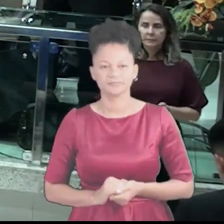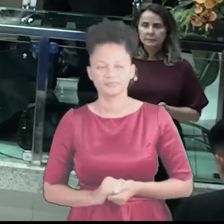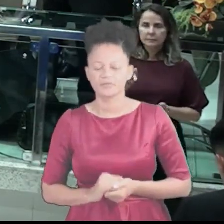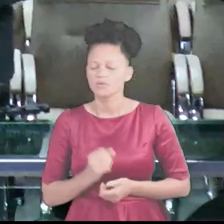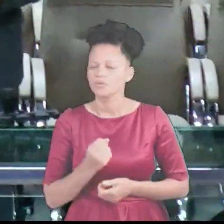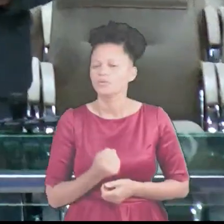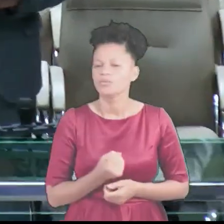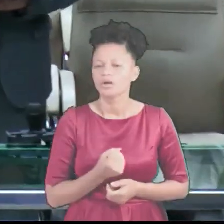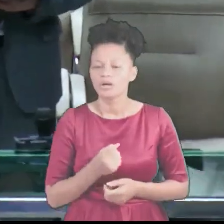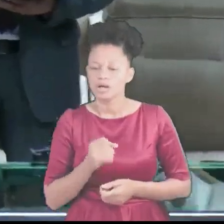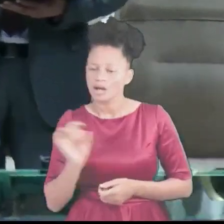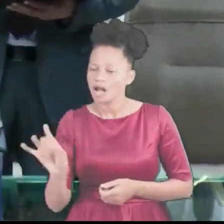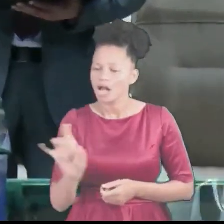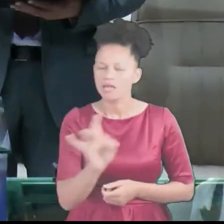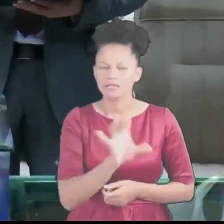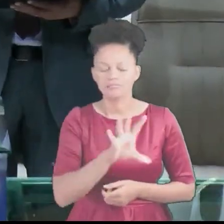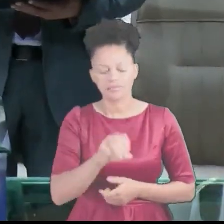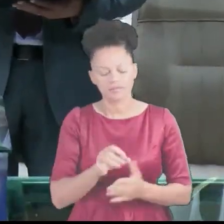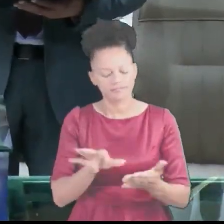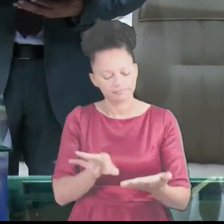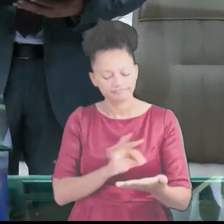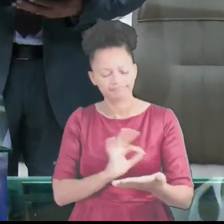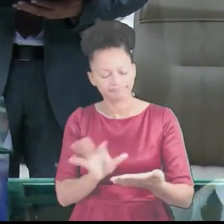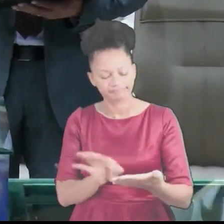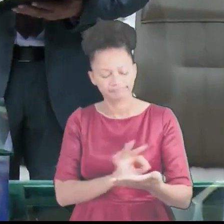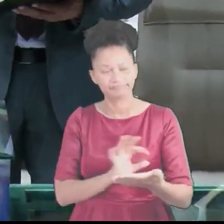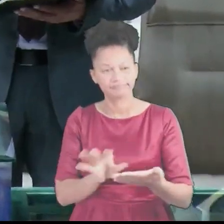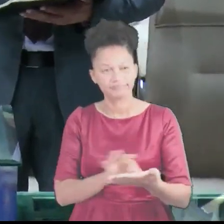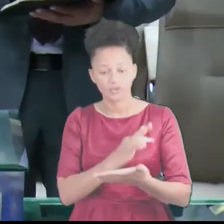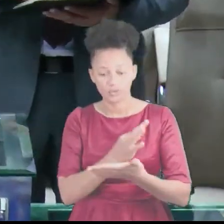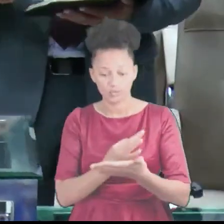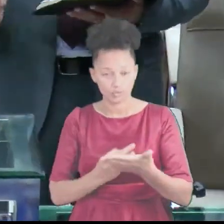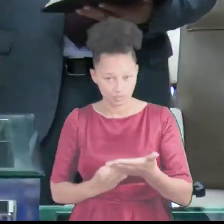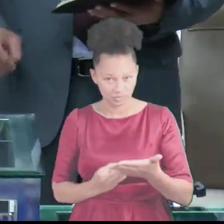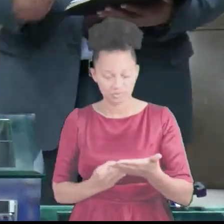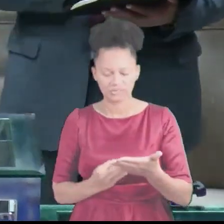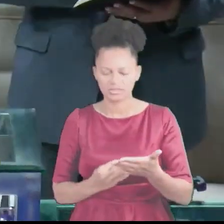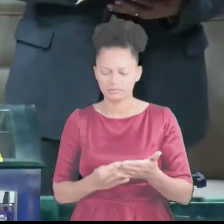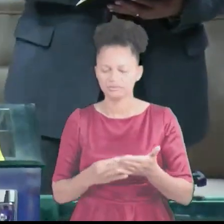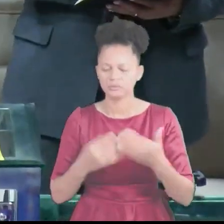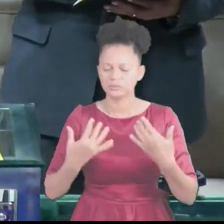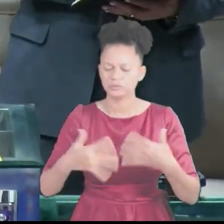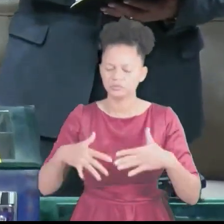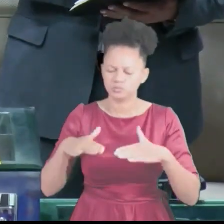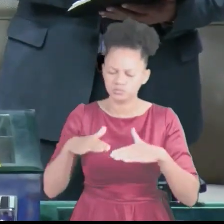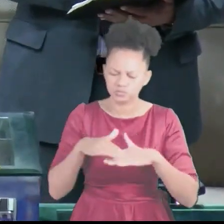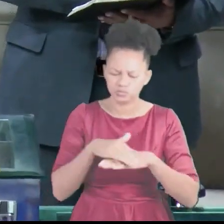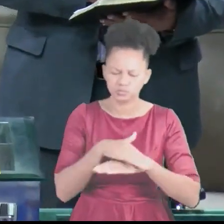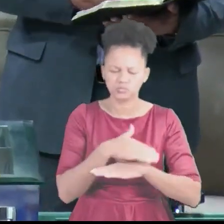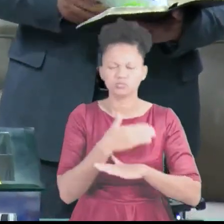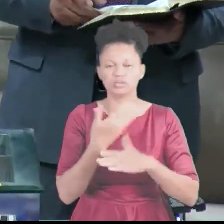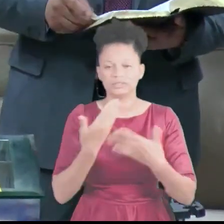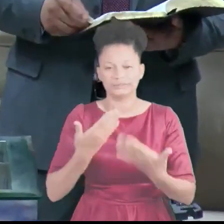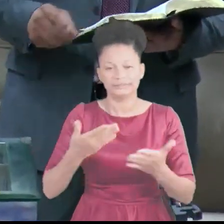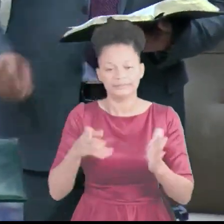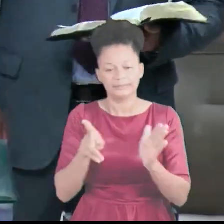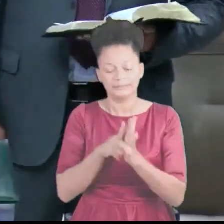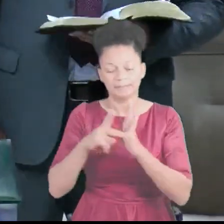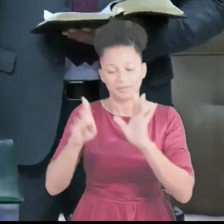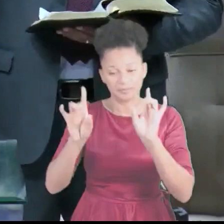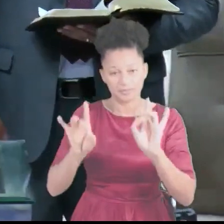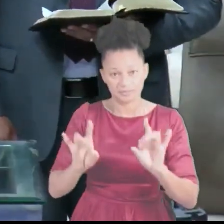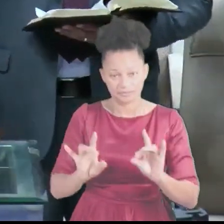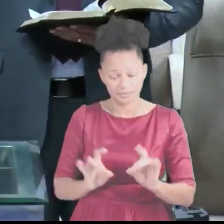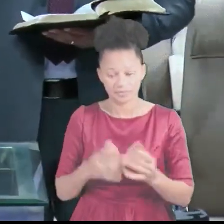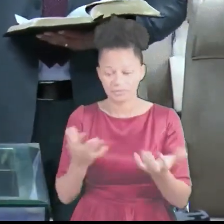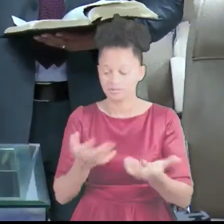Enquanto os irmãos procuram o texto sagrado, eu quero externar a Deus a minha gratidão